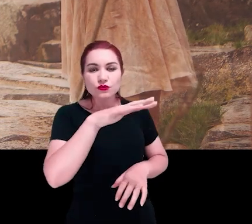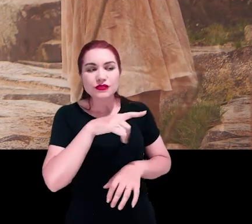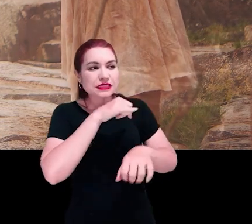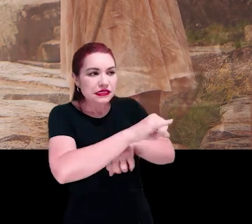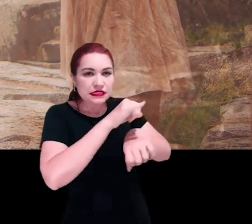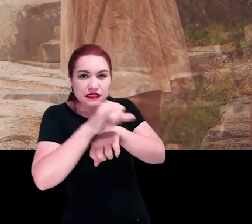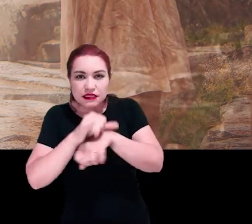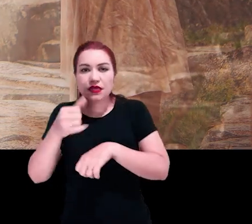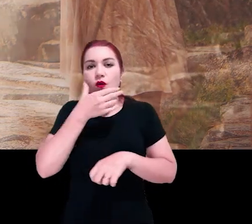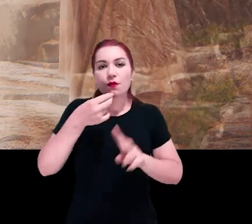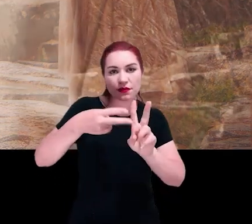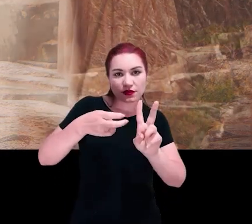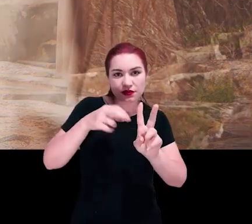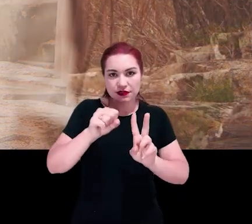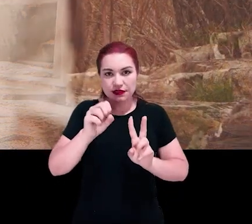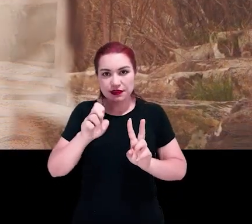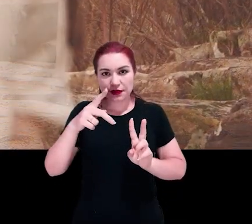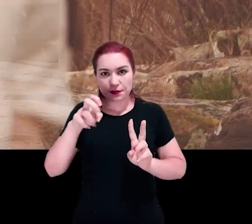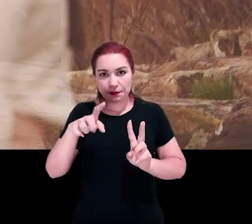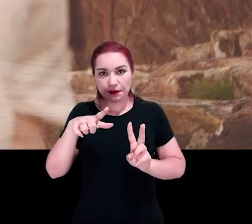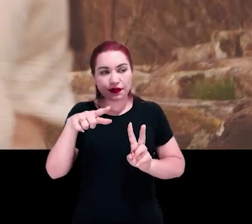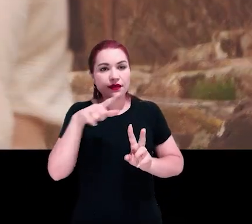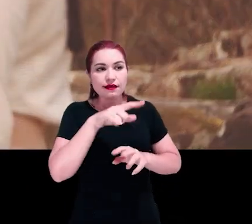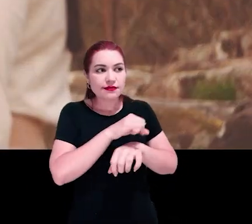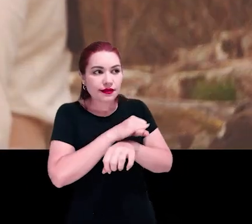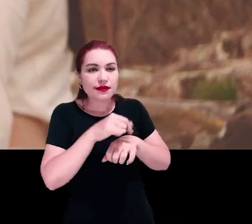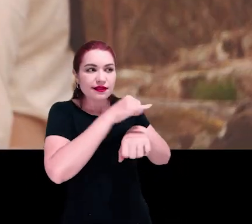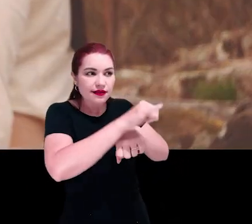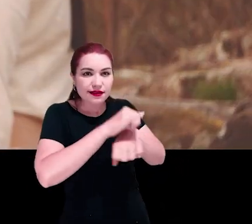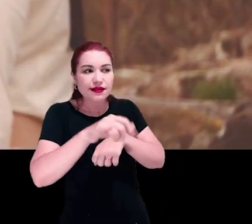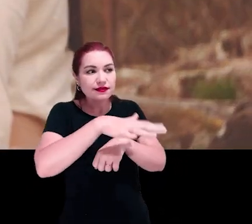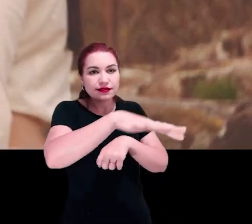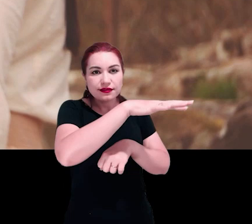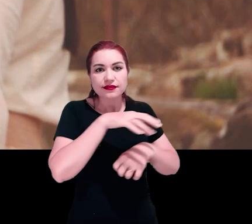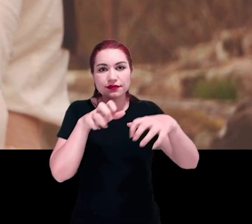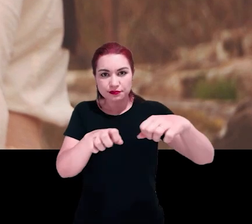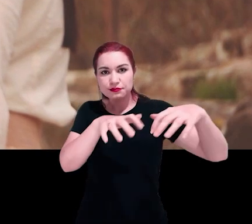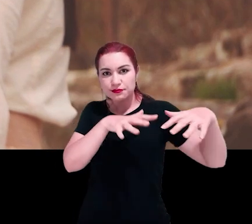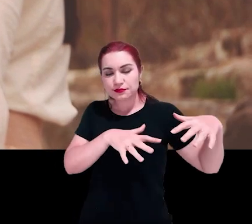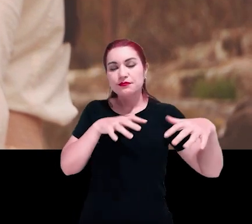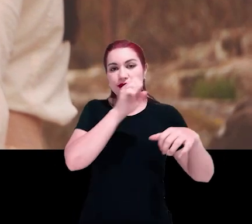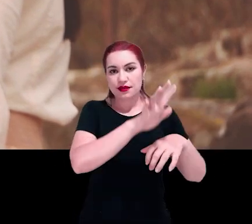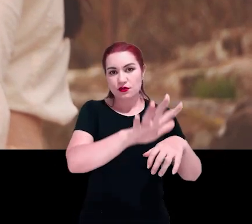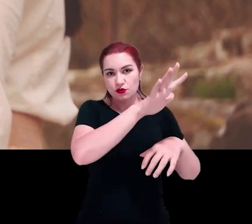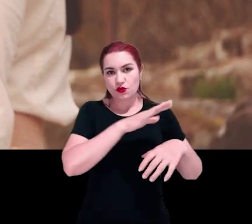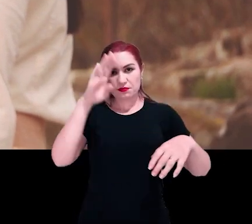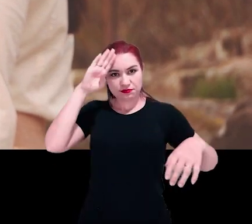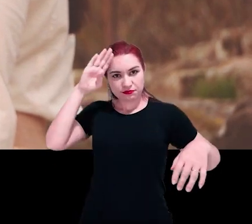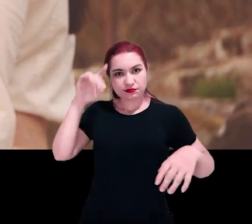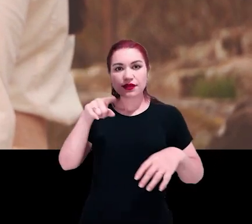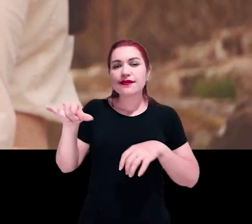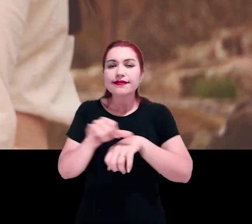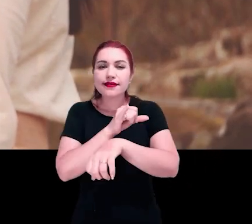de Sepete Araju, a forma como ele surpreende essas tropas fazendo armadilhas. E ele vai ser essa liderança. E uma das estratégias que ele tem,